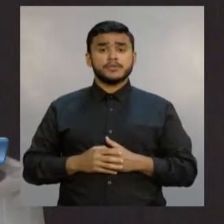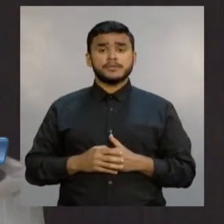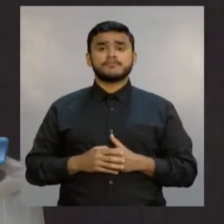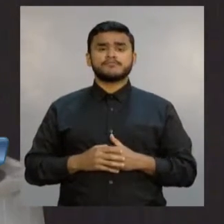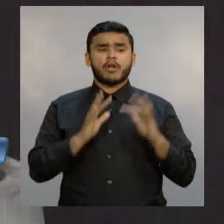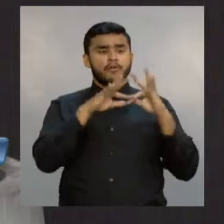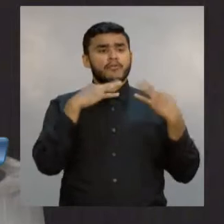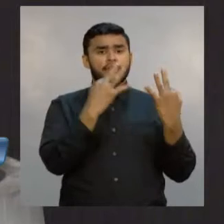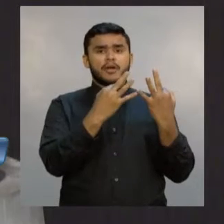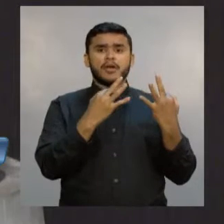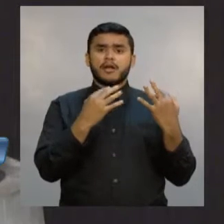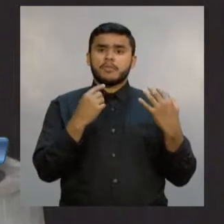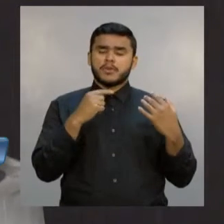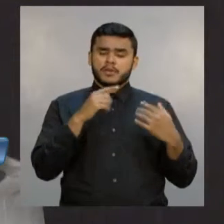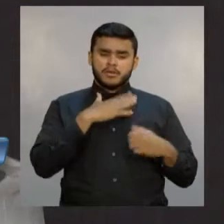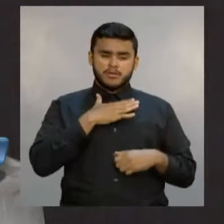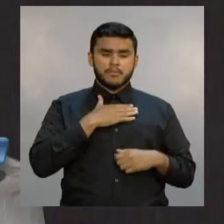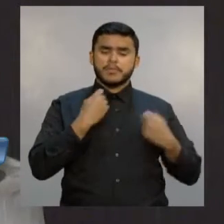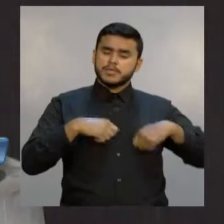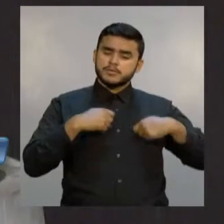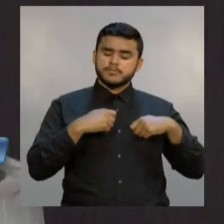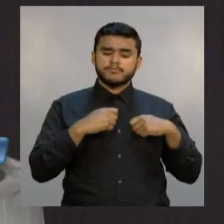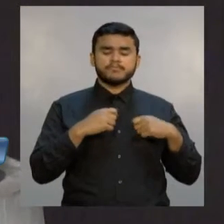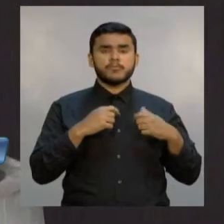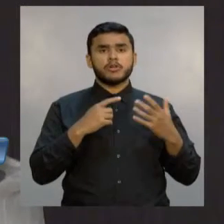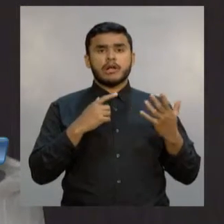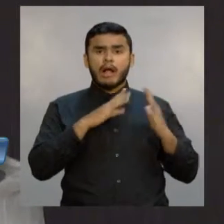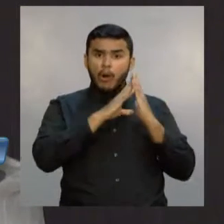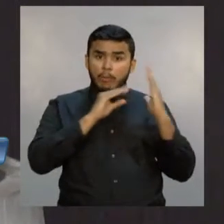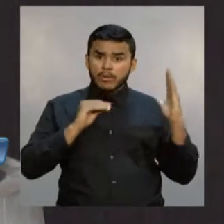que preciso aprender sempre.